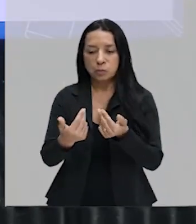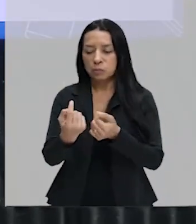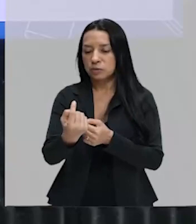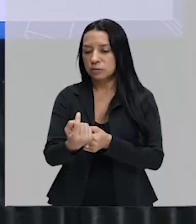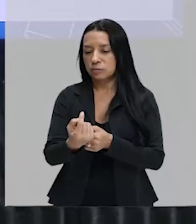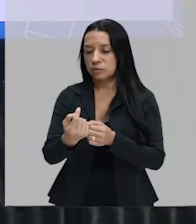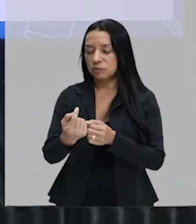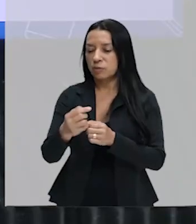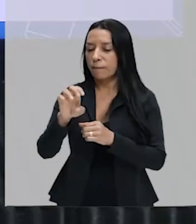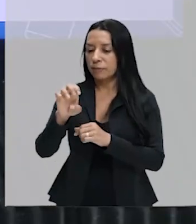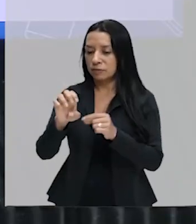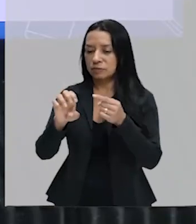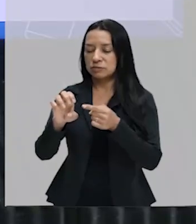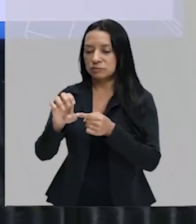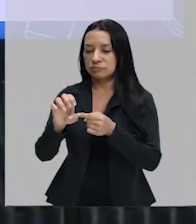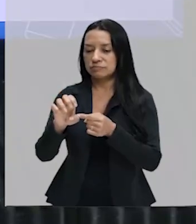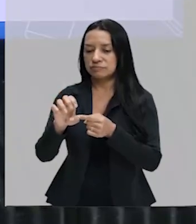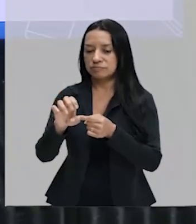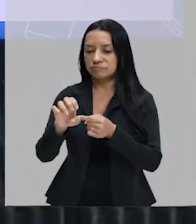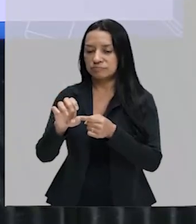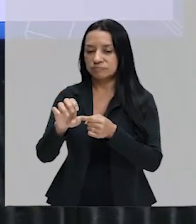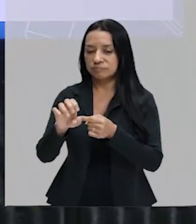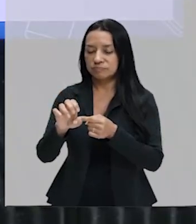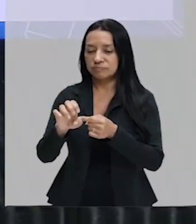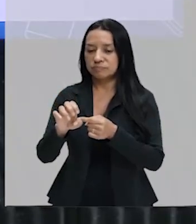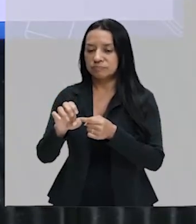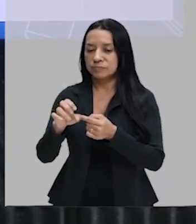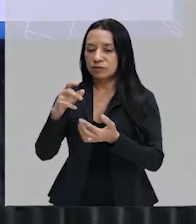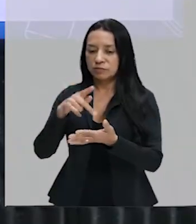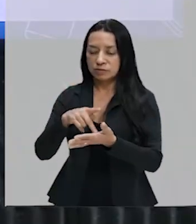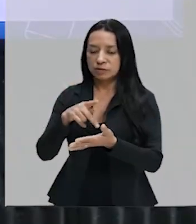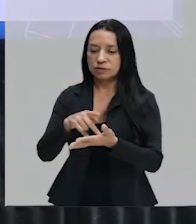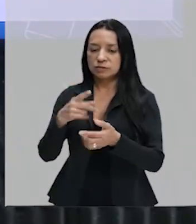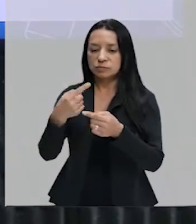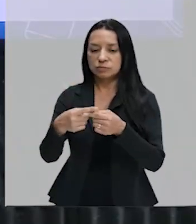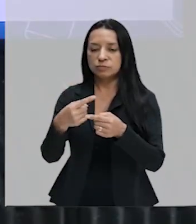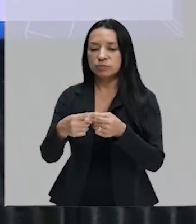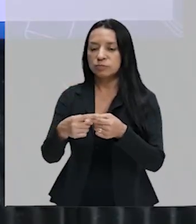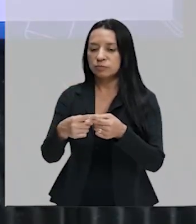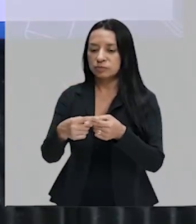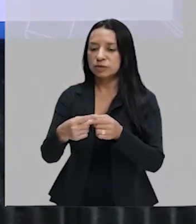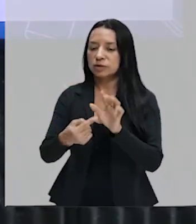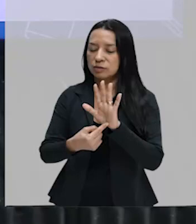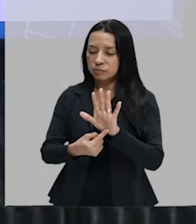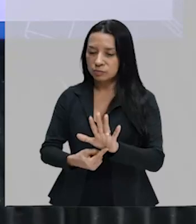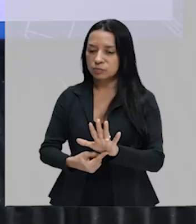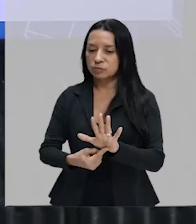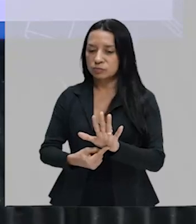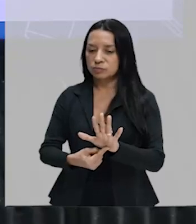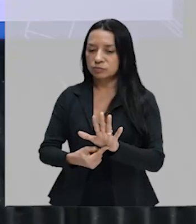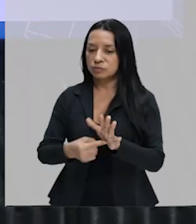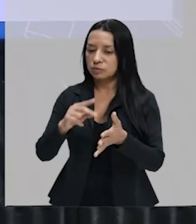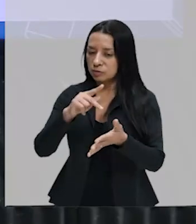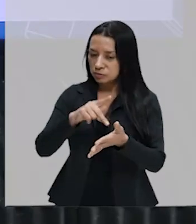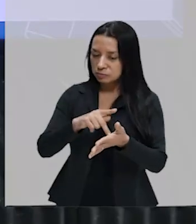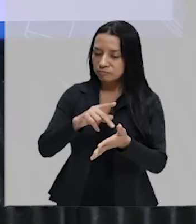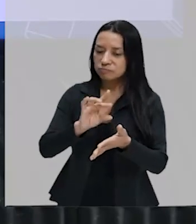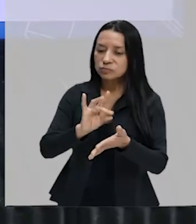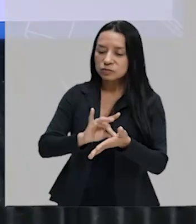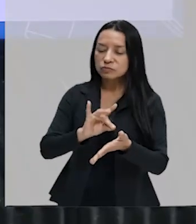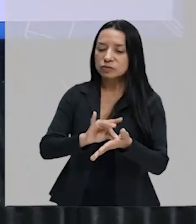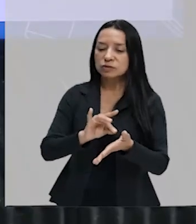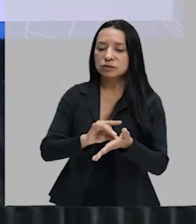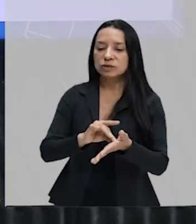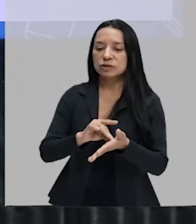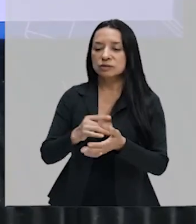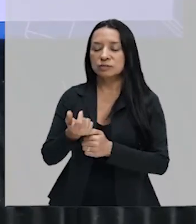ele. E aí, obviamente, né, é verdade porque ele afirmou se tratar do conjunto vazio, ou seja, não tem